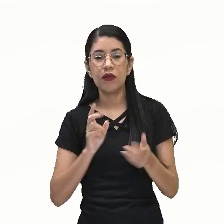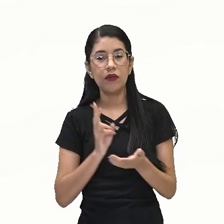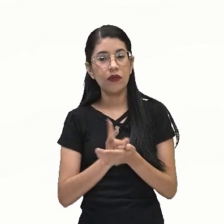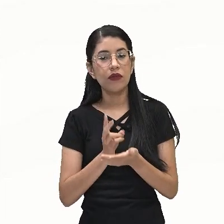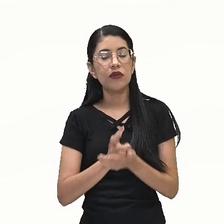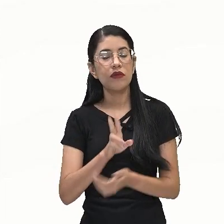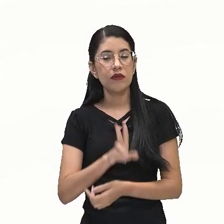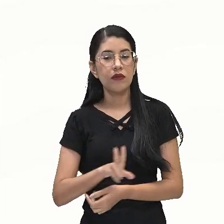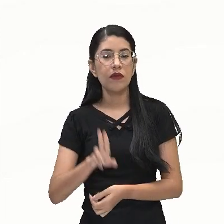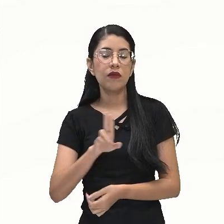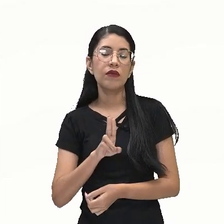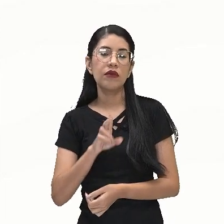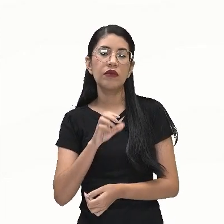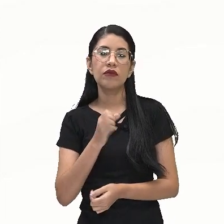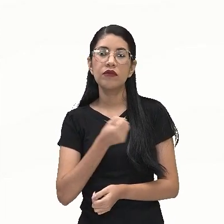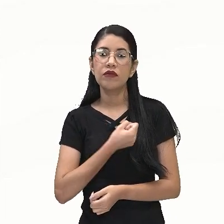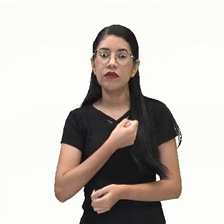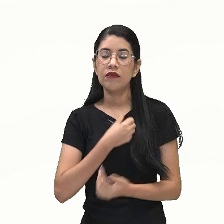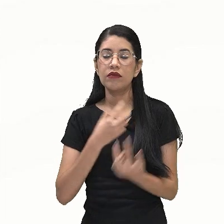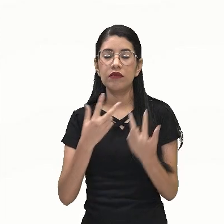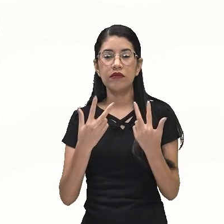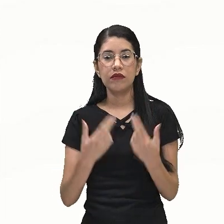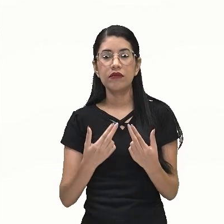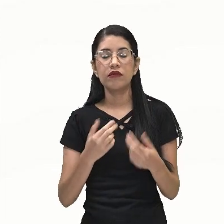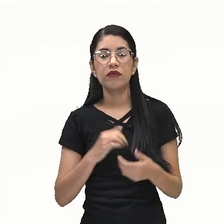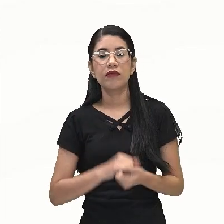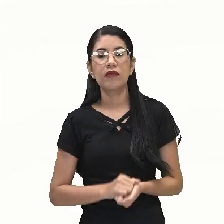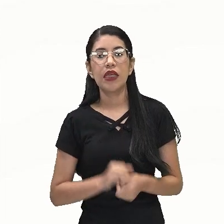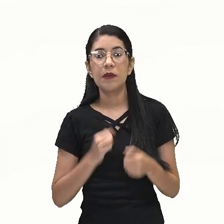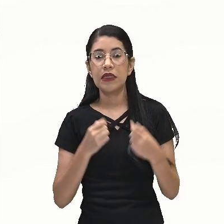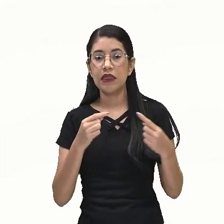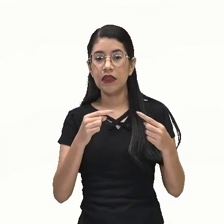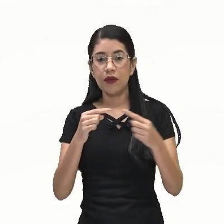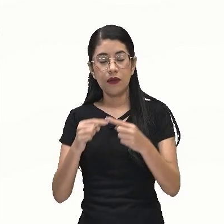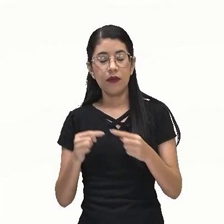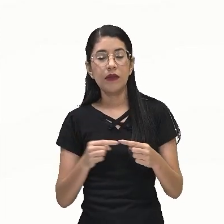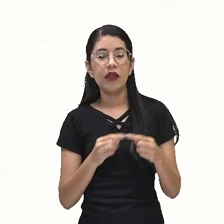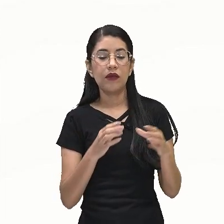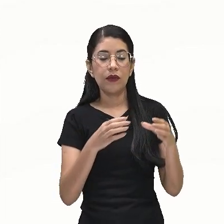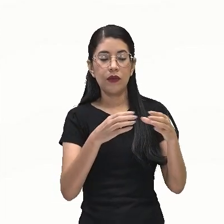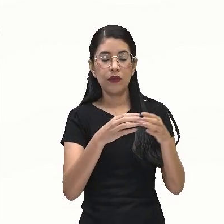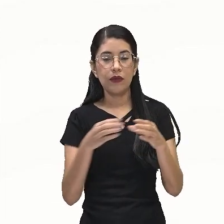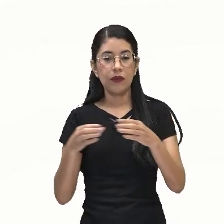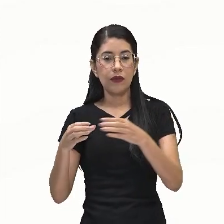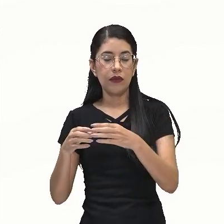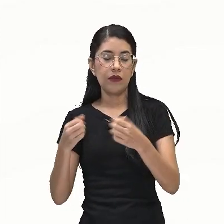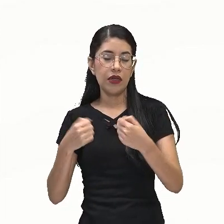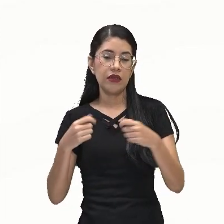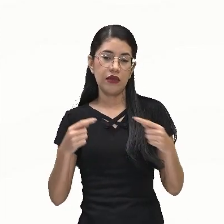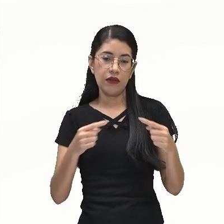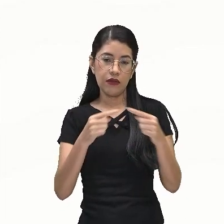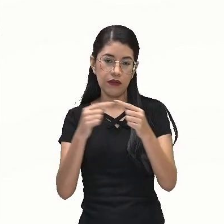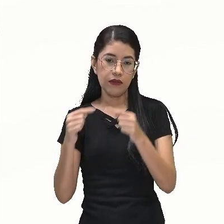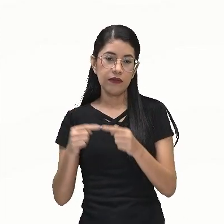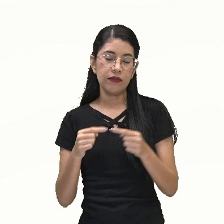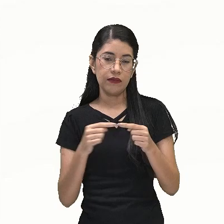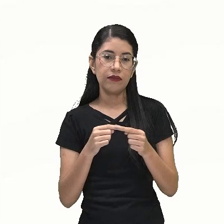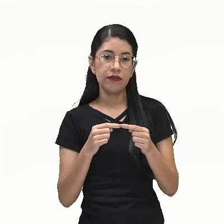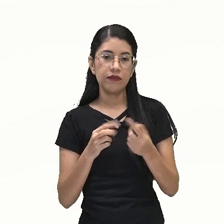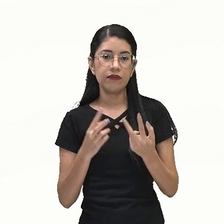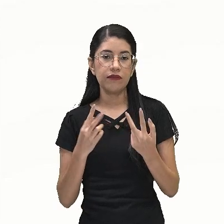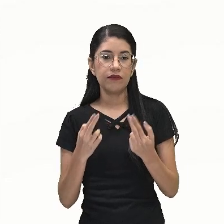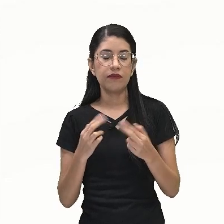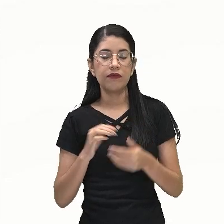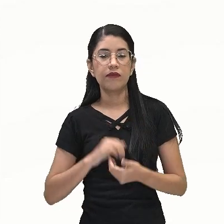continuar utilizando, né, equações equivalentes, ou seja, meu conjunto de solução vai continuar sendo o